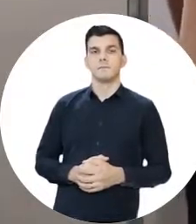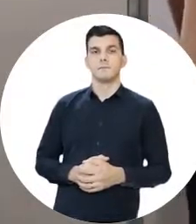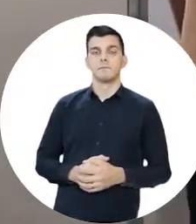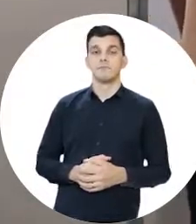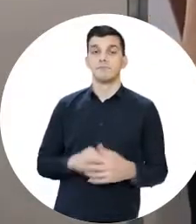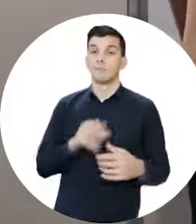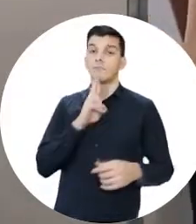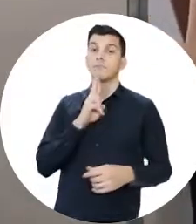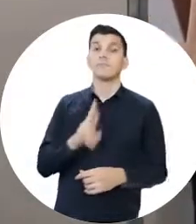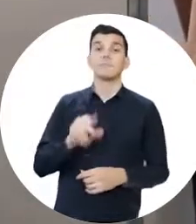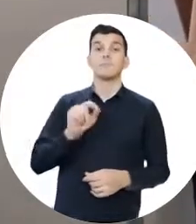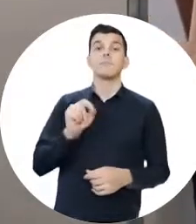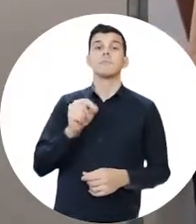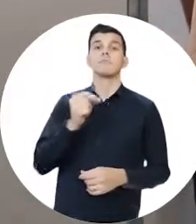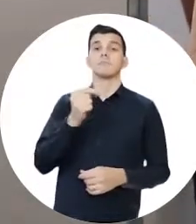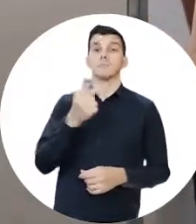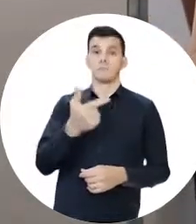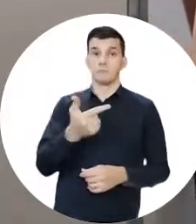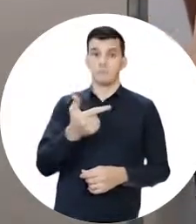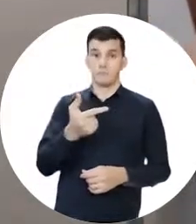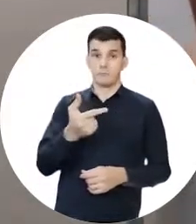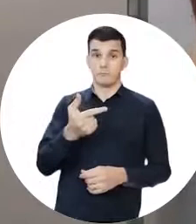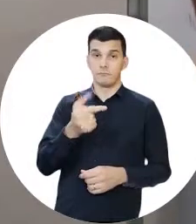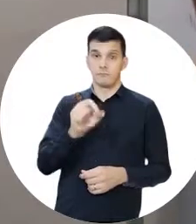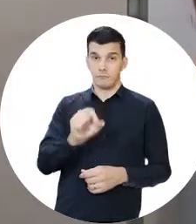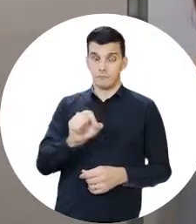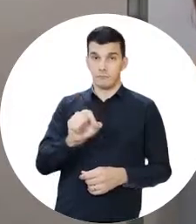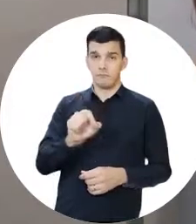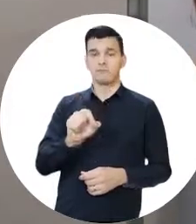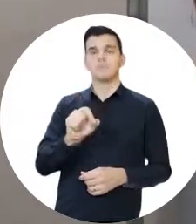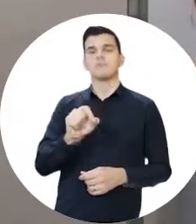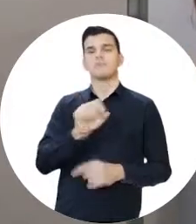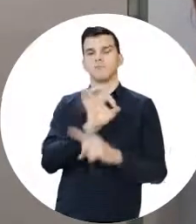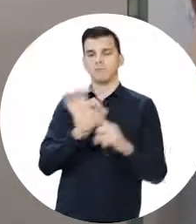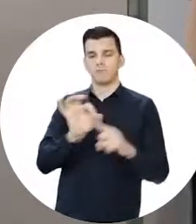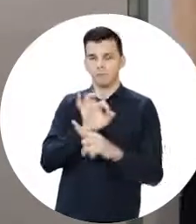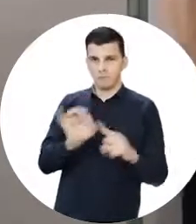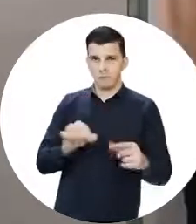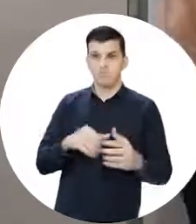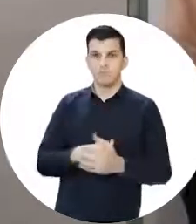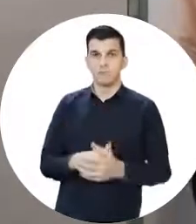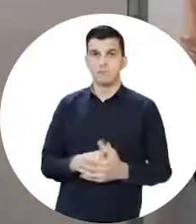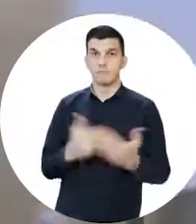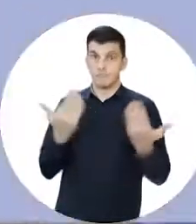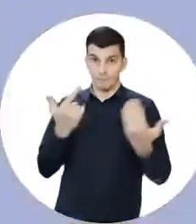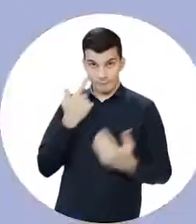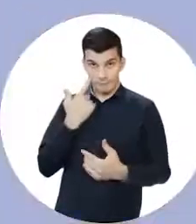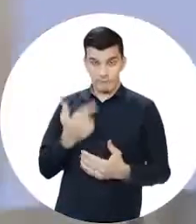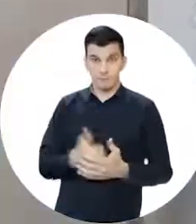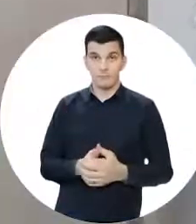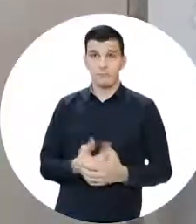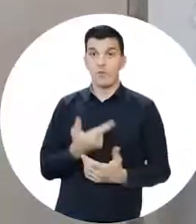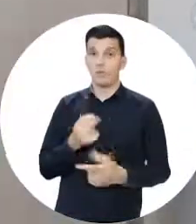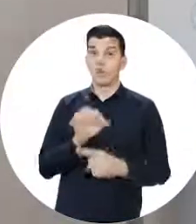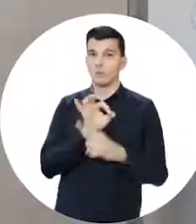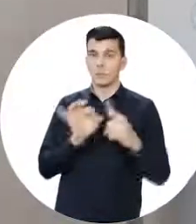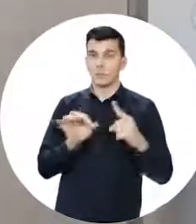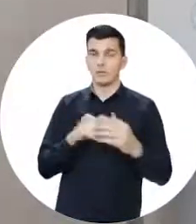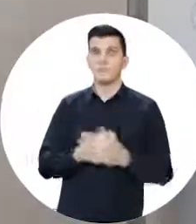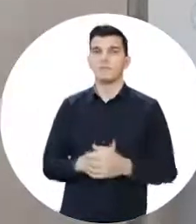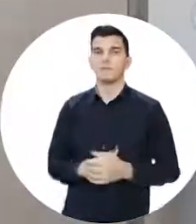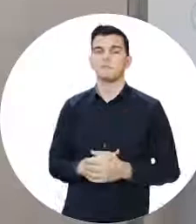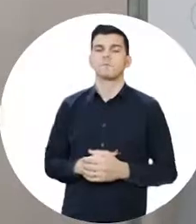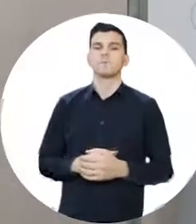em massa aqui vai ser igual a 20% massa de soluto por massa de solução. Porcentagem.